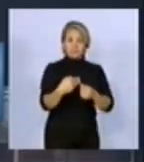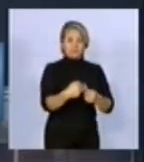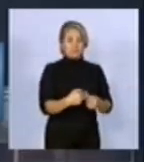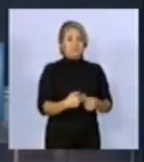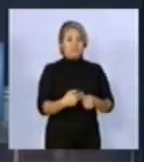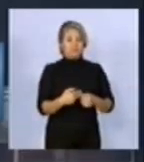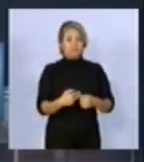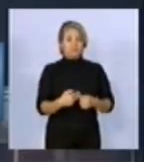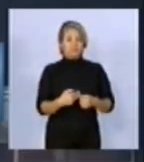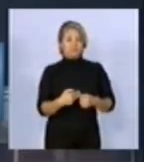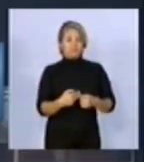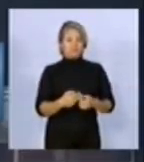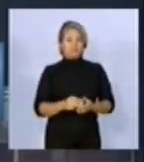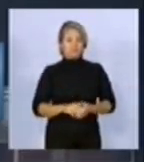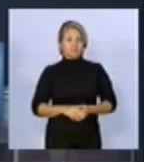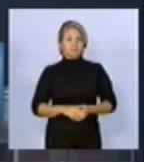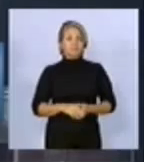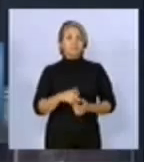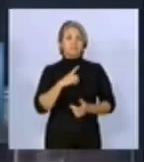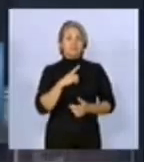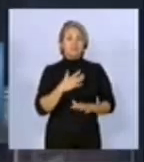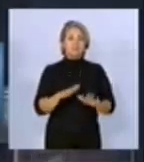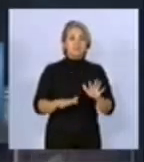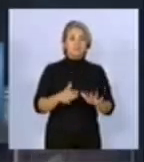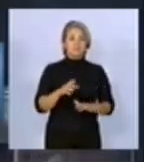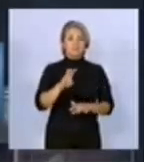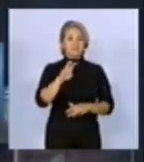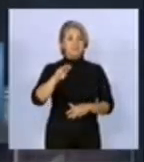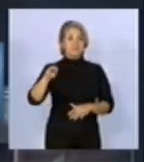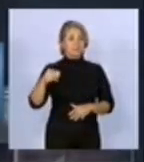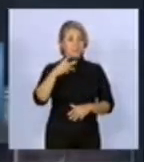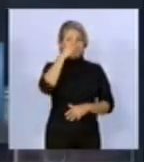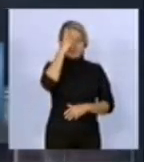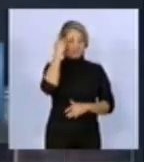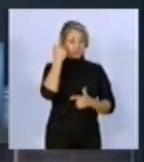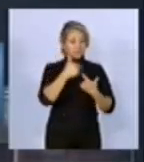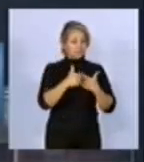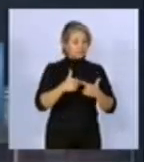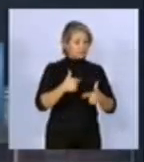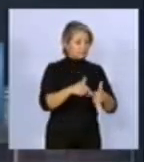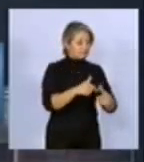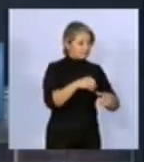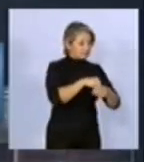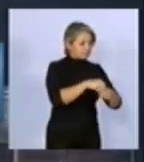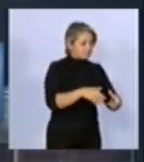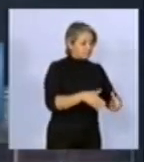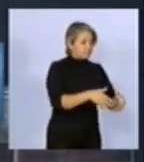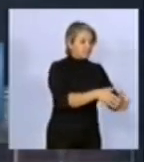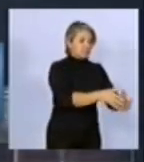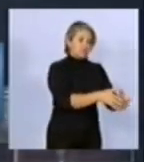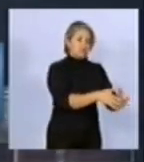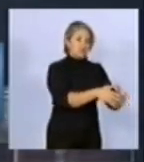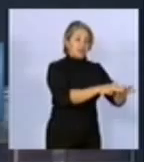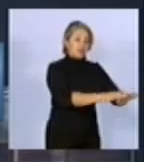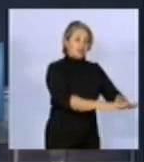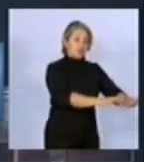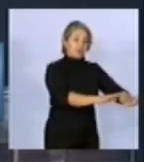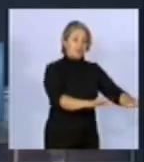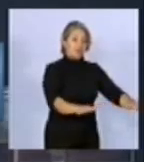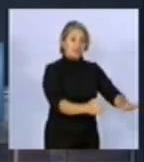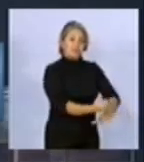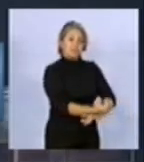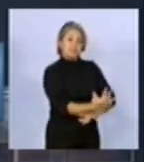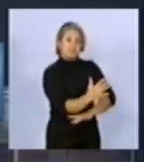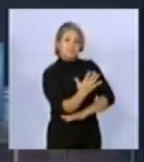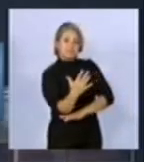a eh tem aproximadamente 5.000 trabalhadores envolvidos nesse processo né uma área plantada de